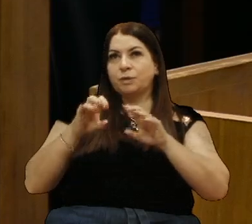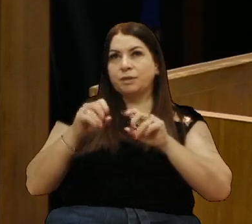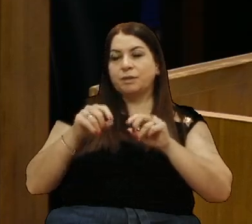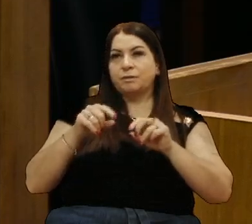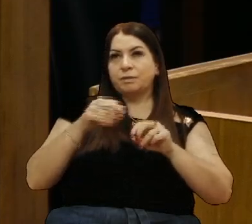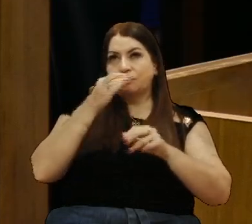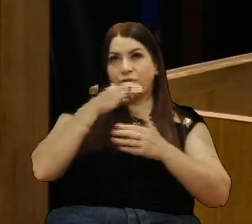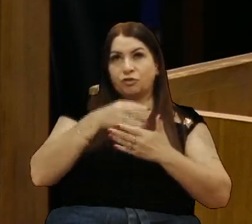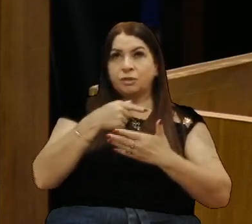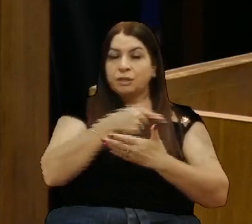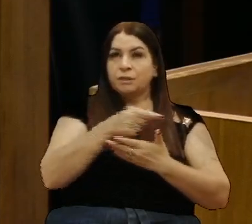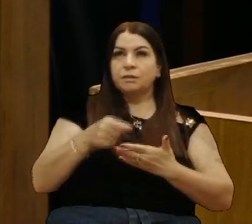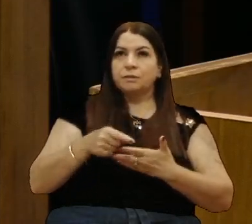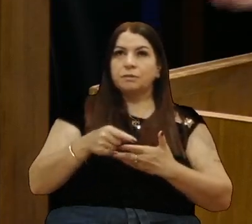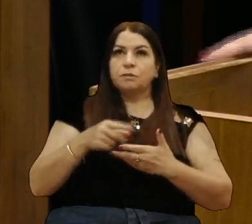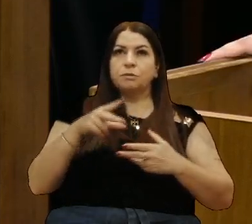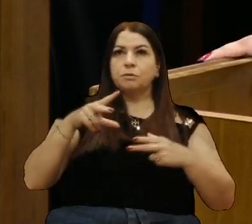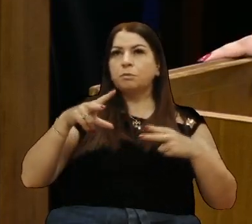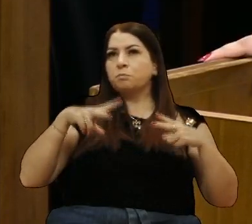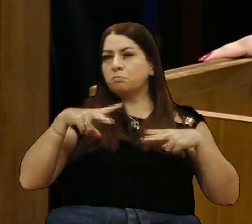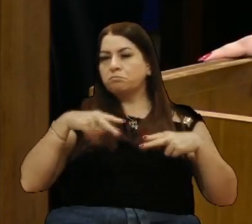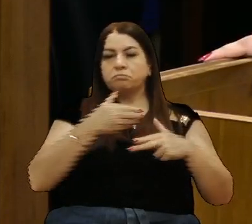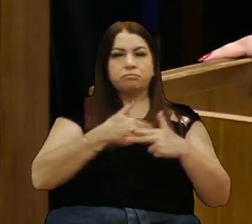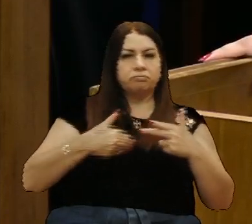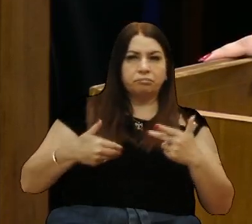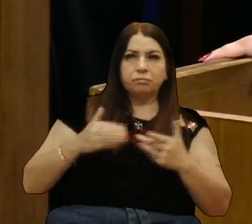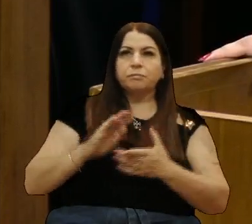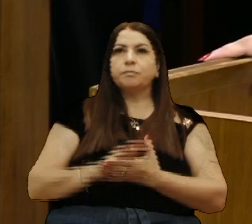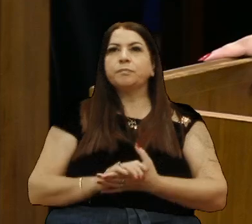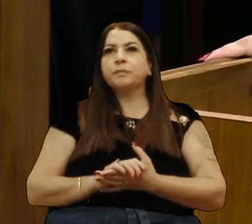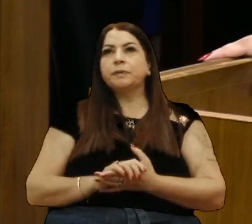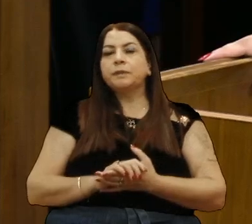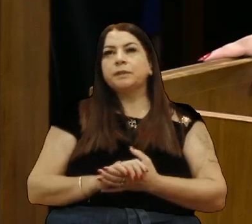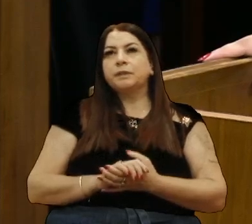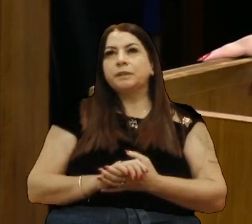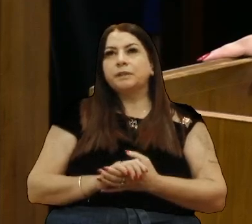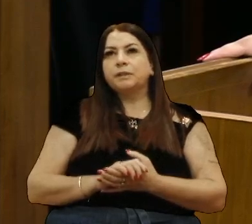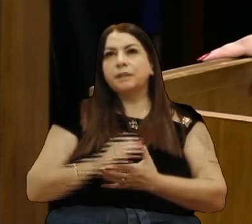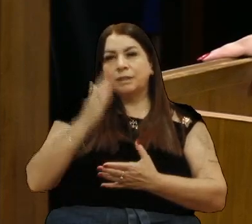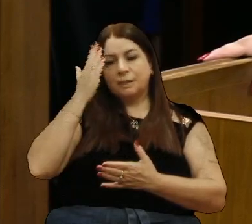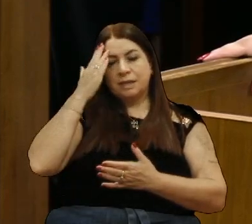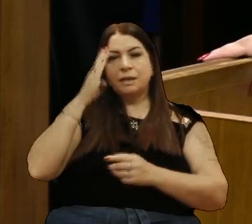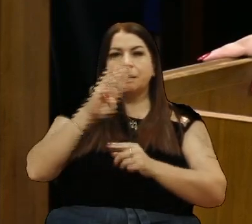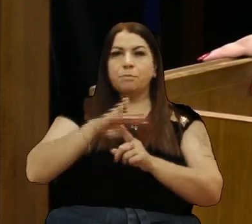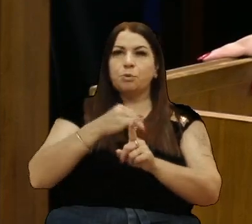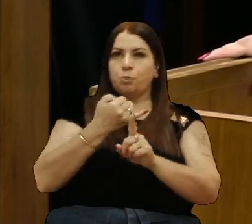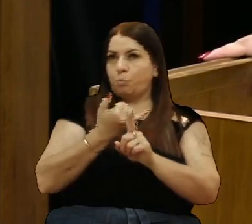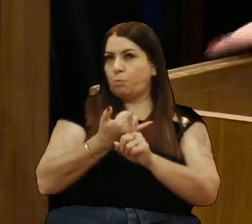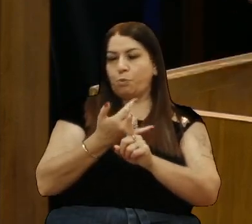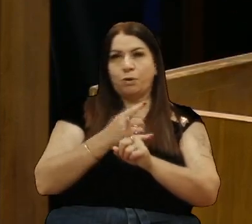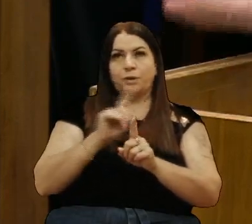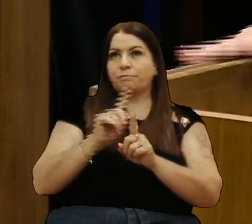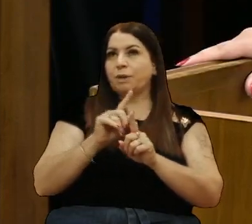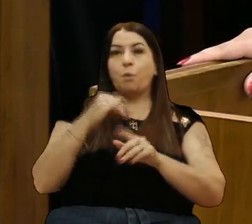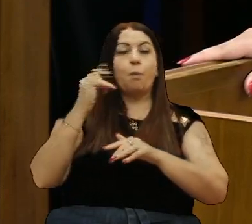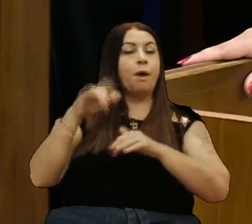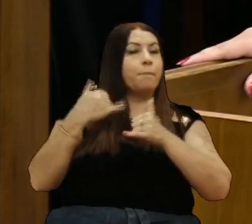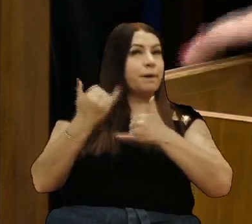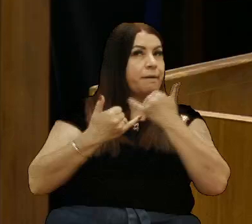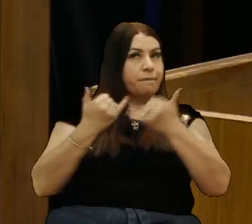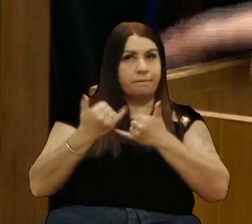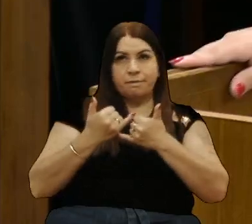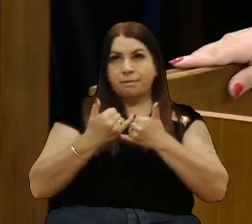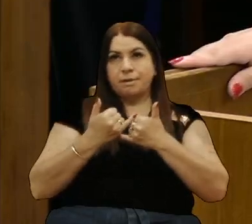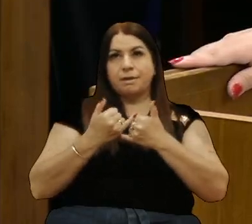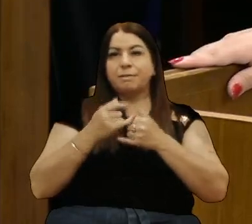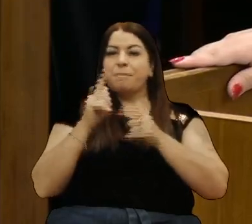Caxias do Sul, sendo elas público ou privadas. A gente sabe que o bullying não é uma brincadeira, não é o